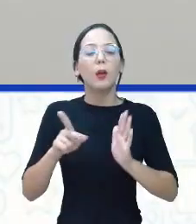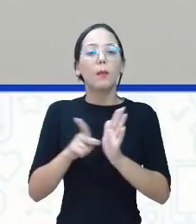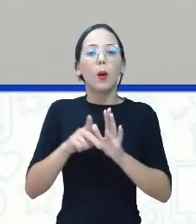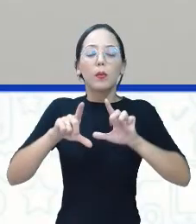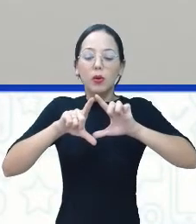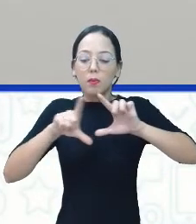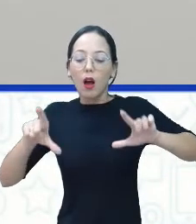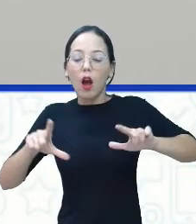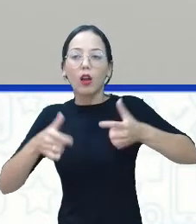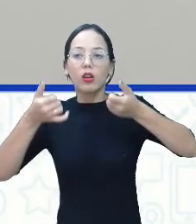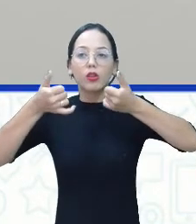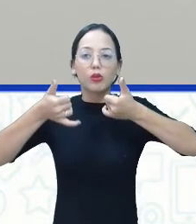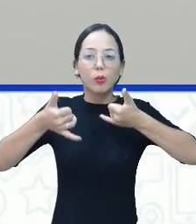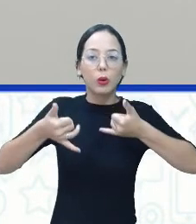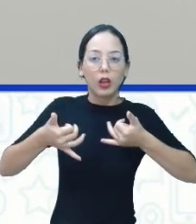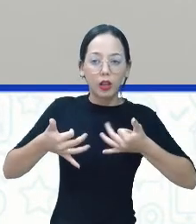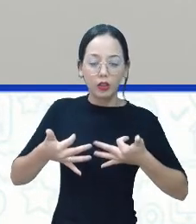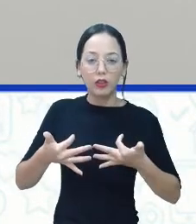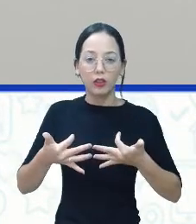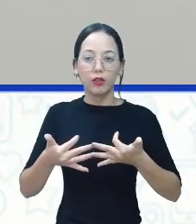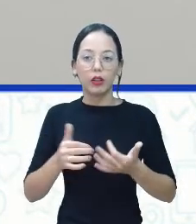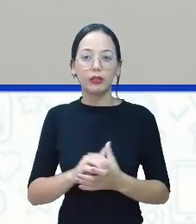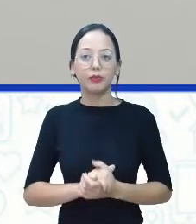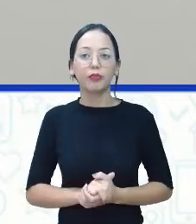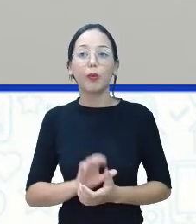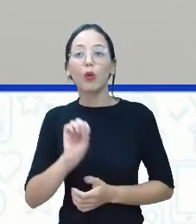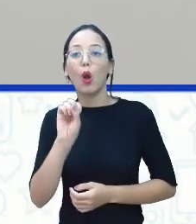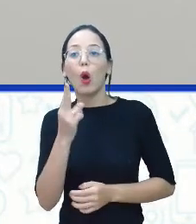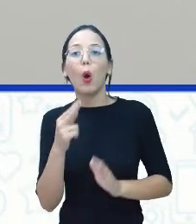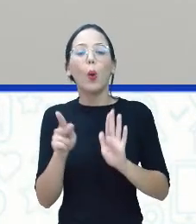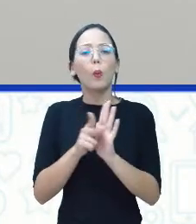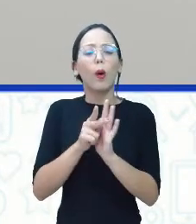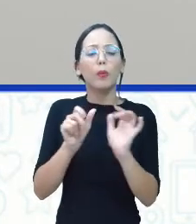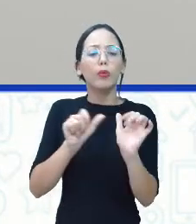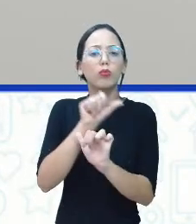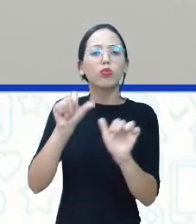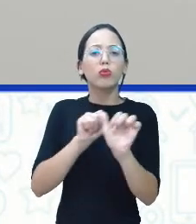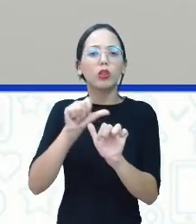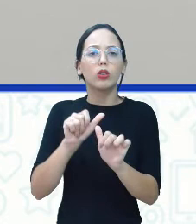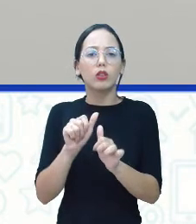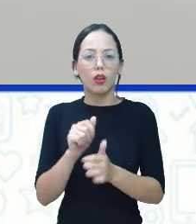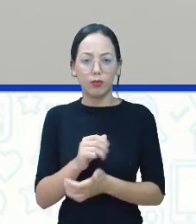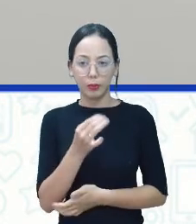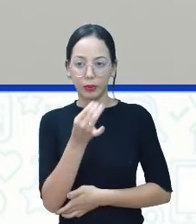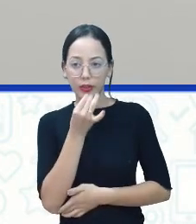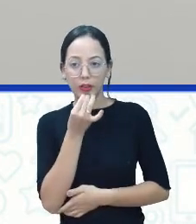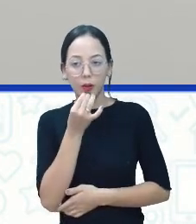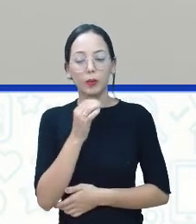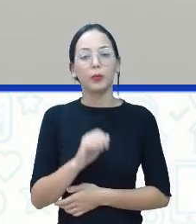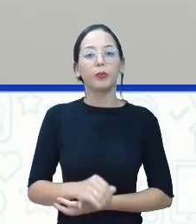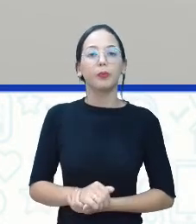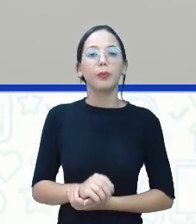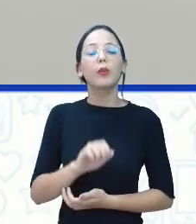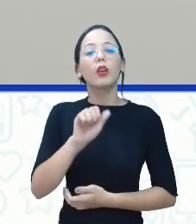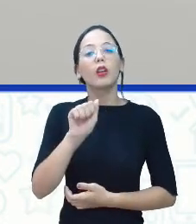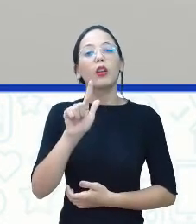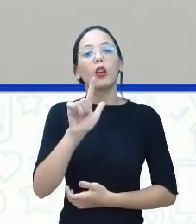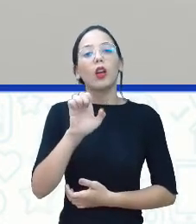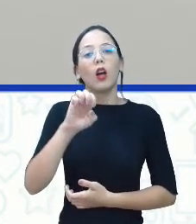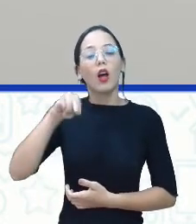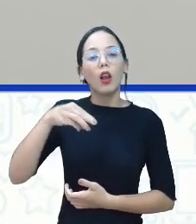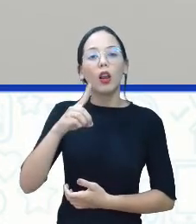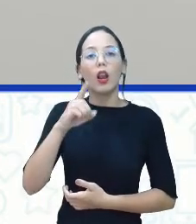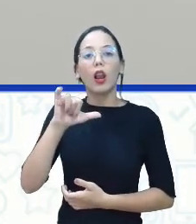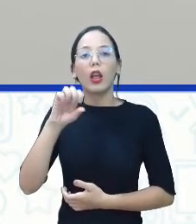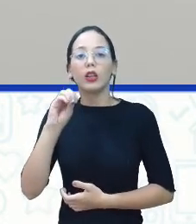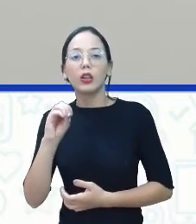expressões explicativas ou de retificações. Expressões como além disso,